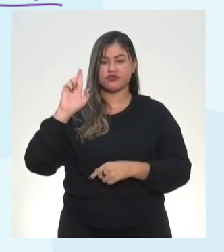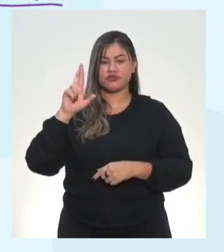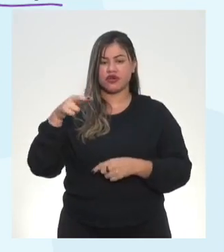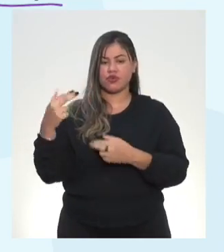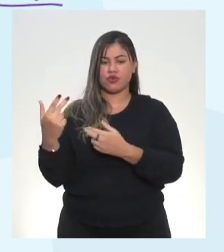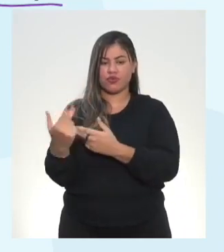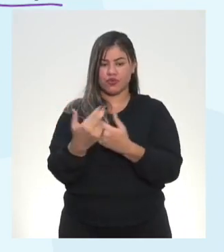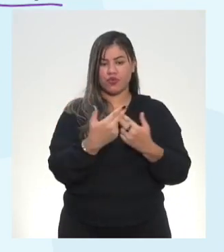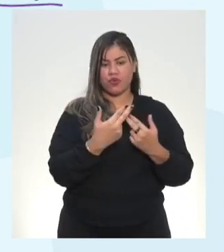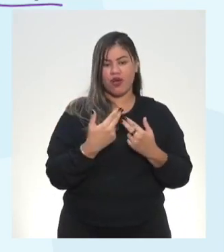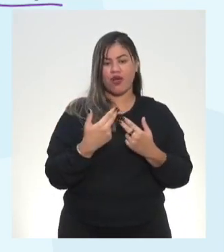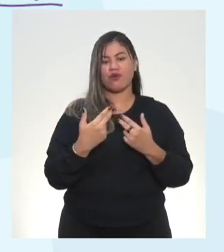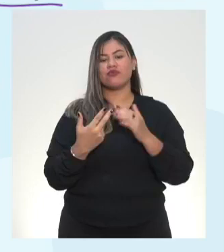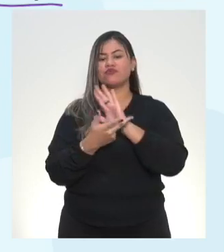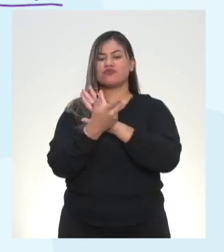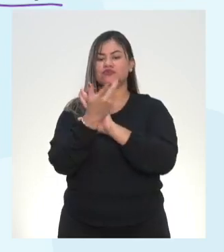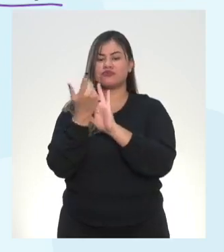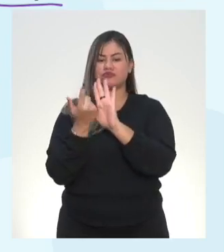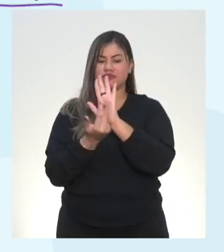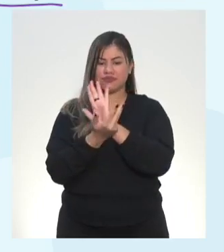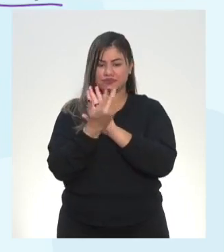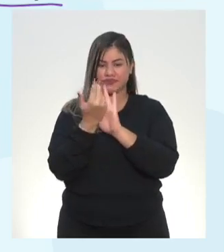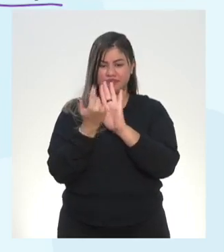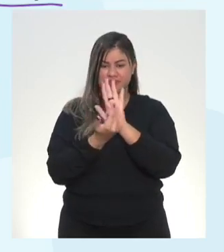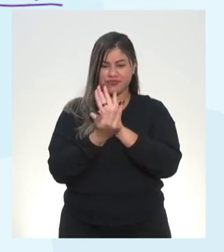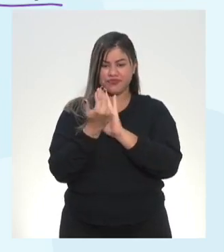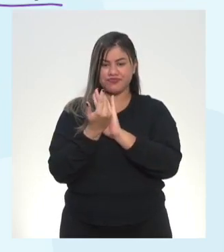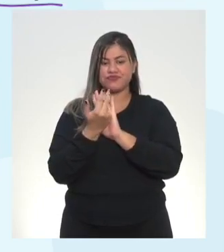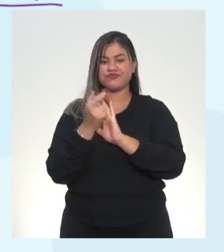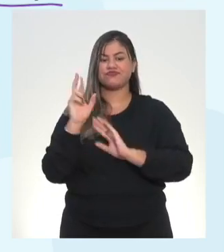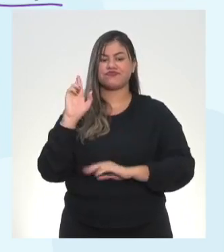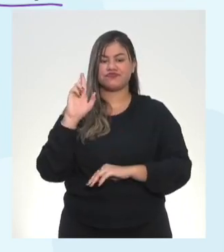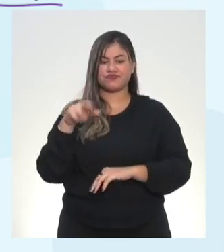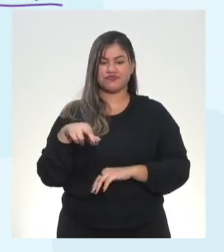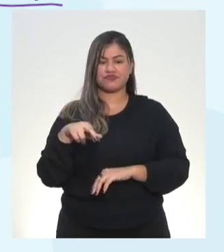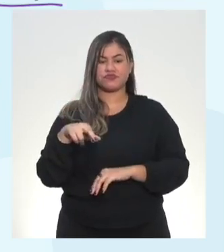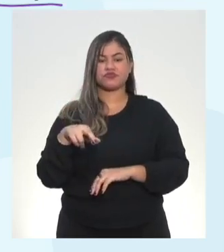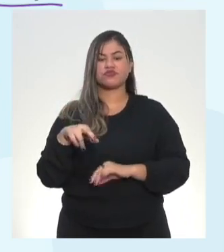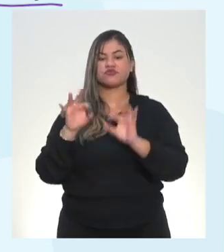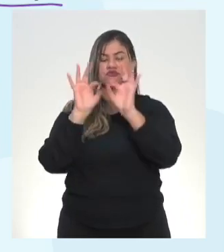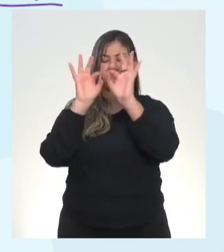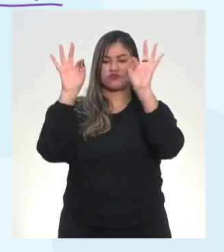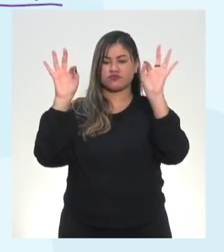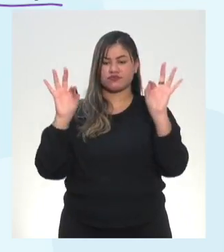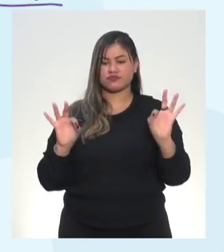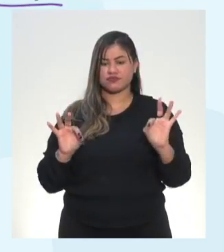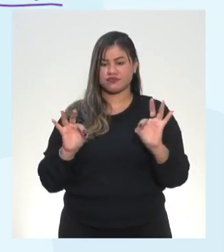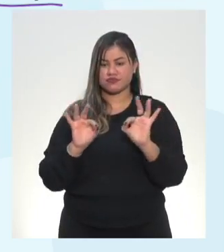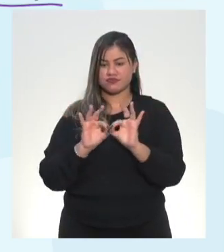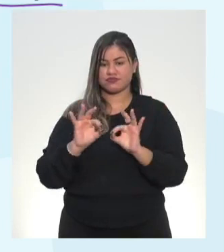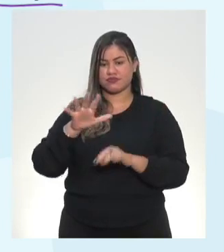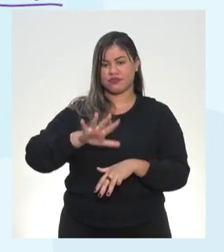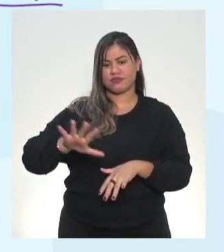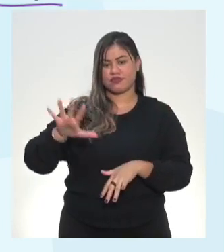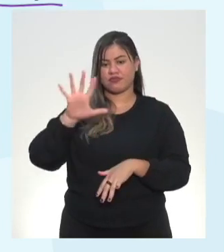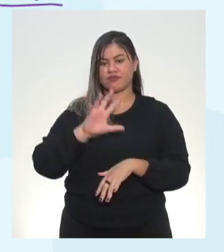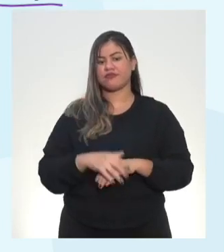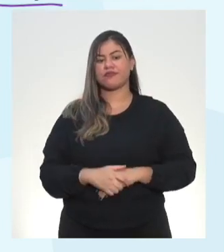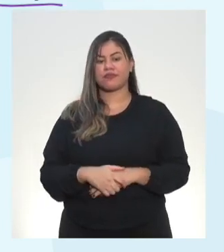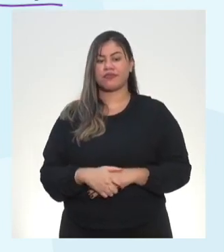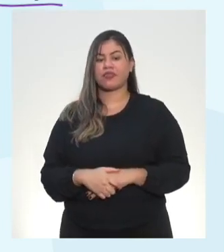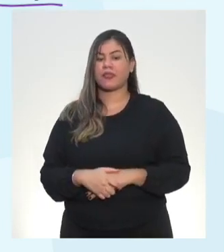seus respectivos perímetros. Calcular a medida do perímetro de uma figura ampliada ou